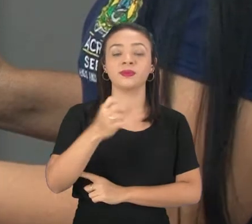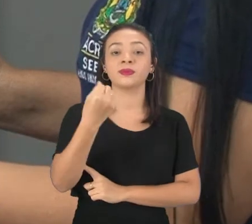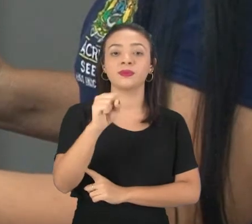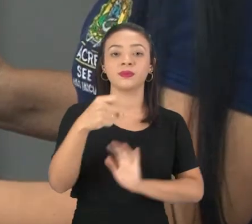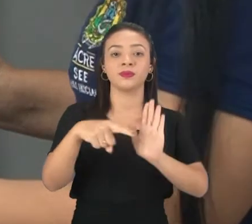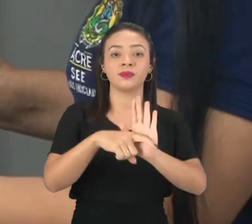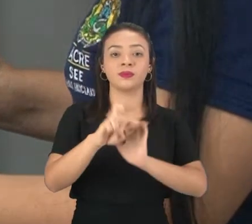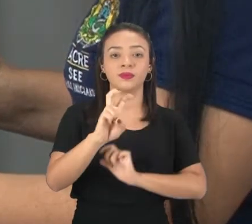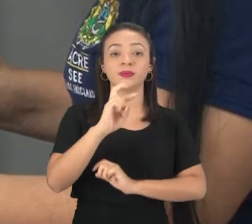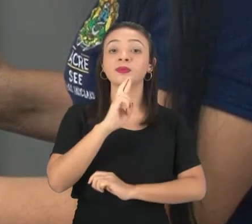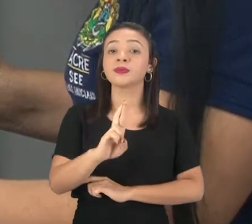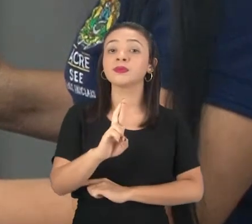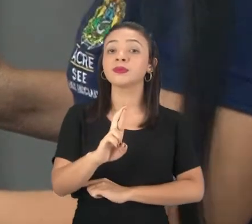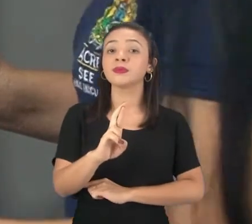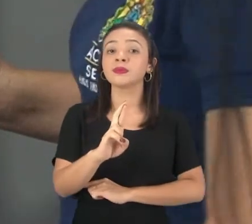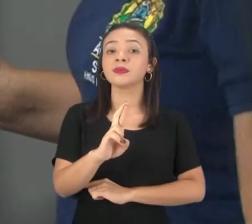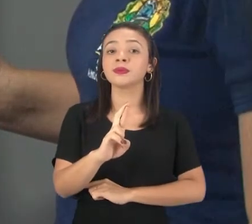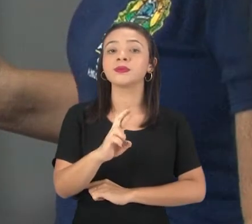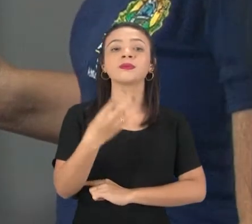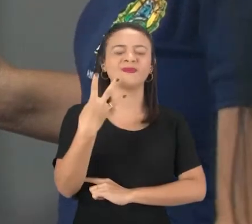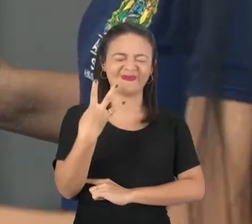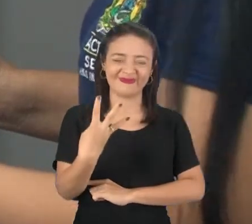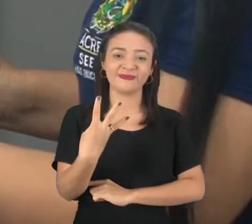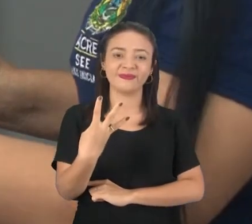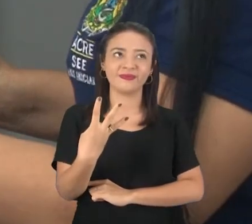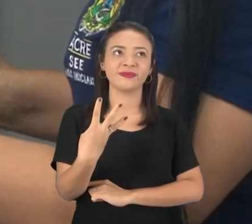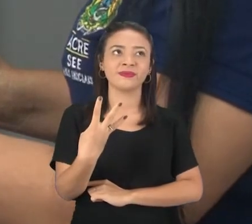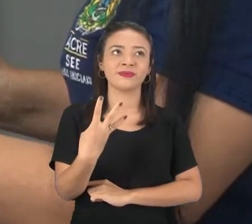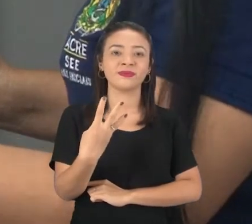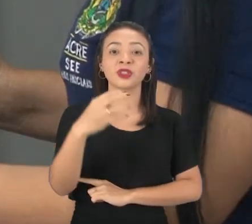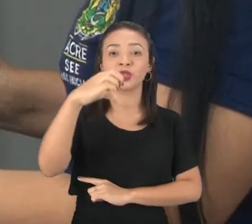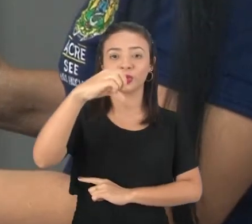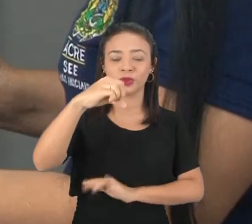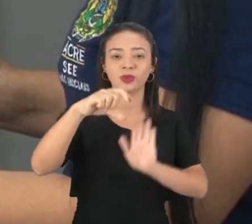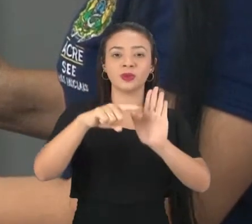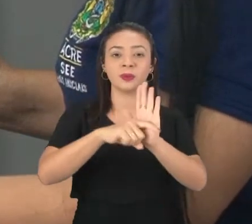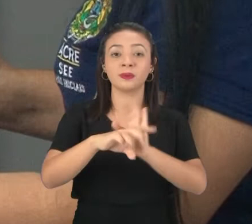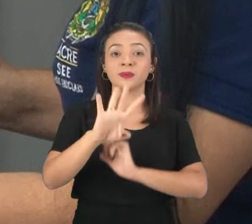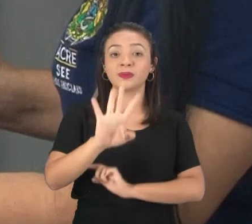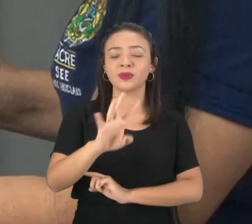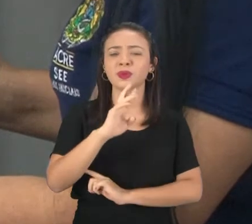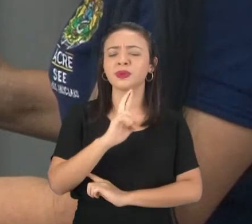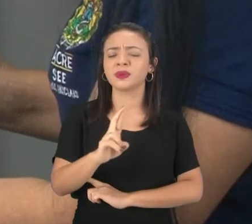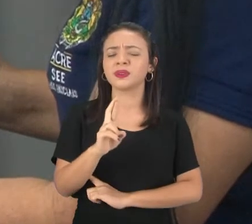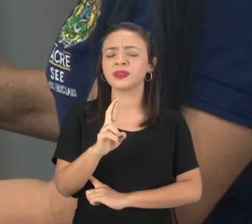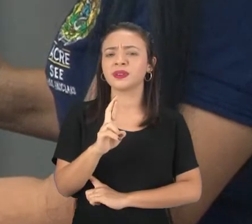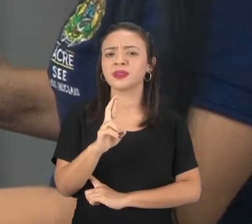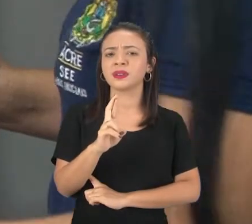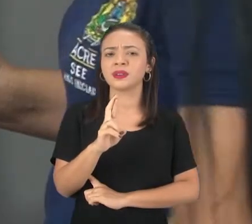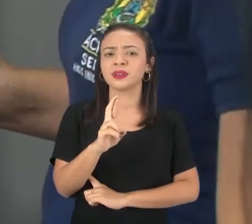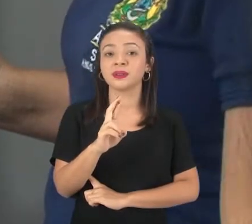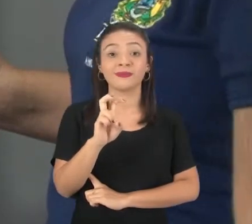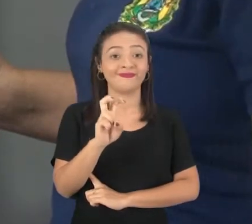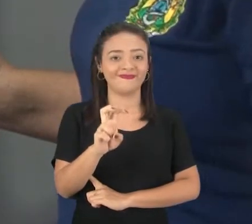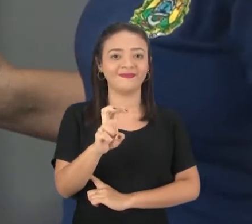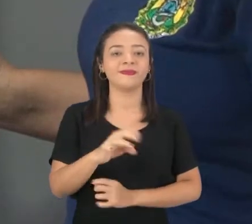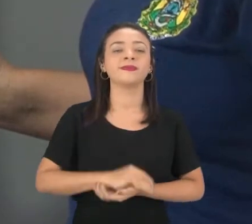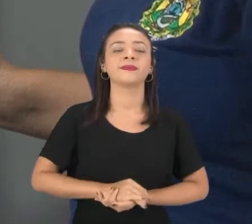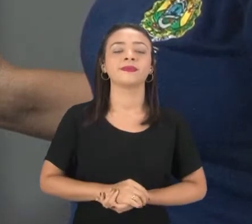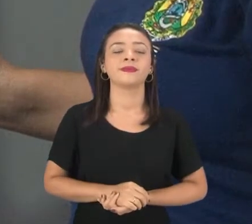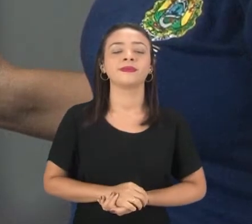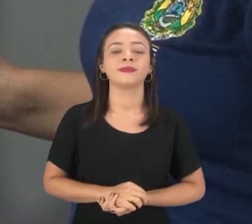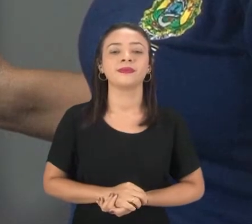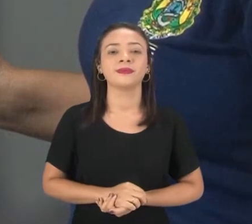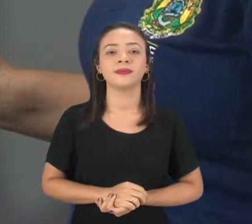348 - 513 e 9 - 4 a